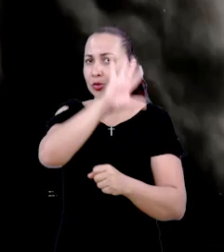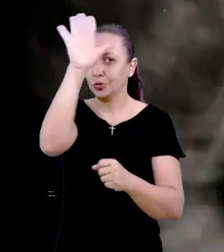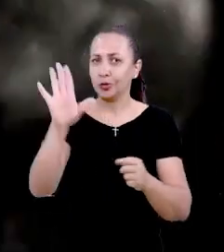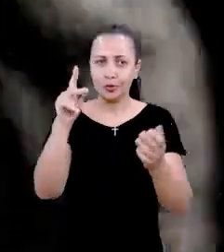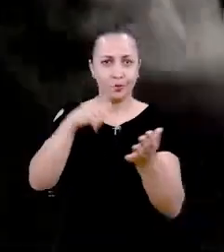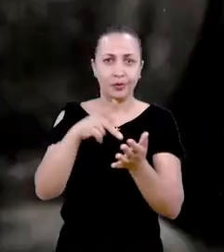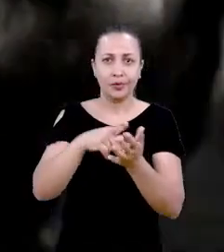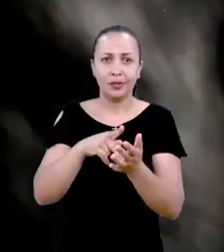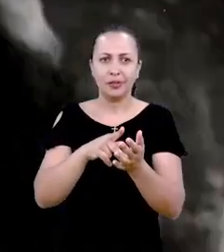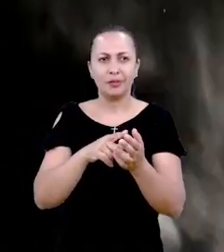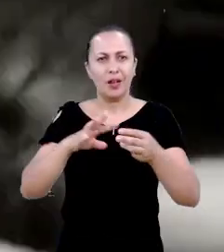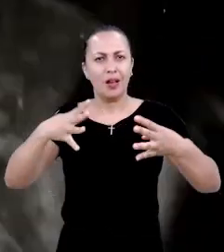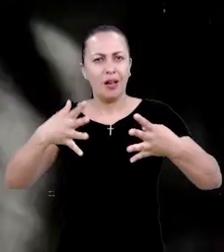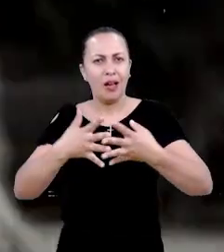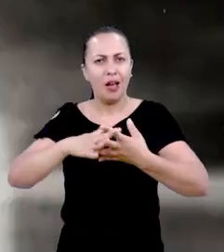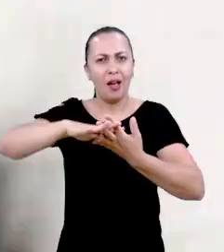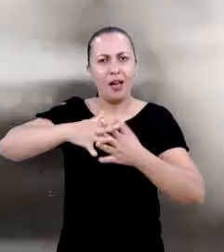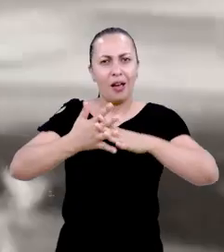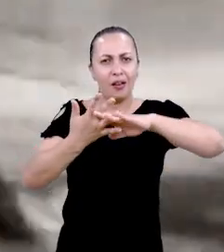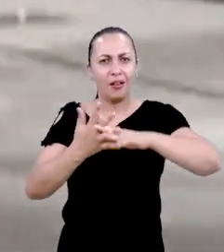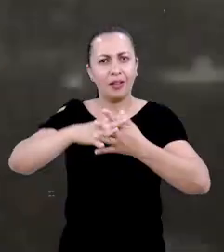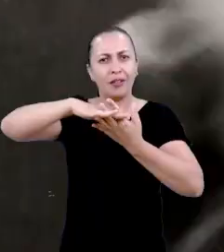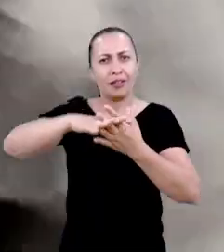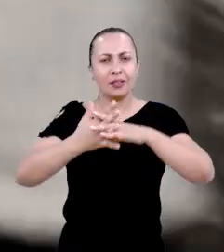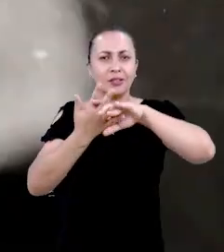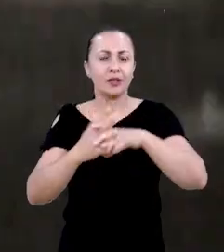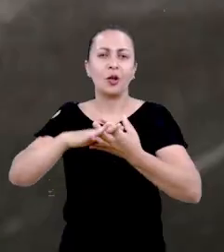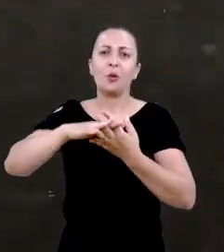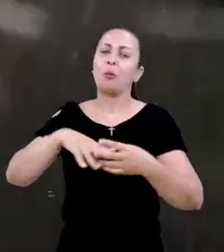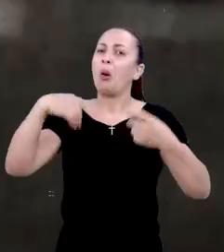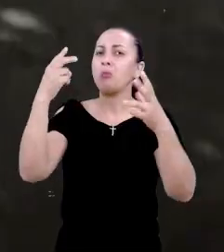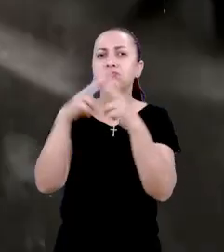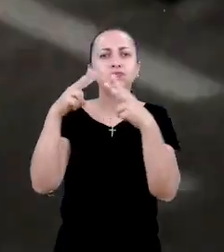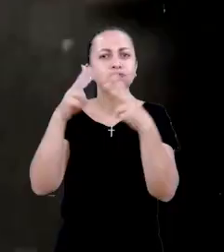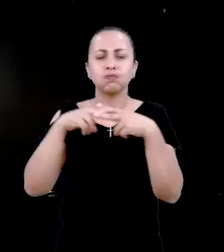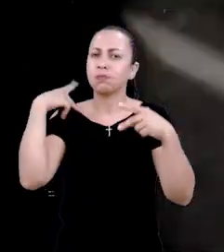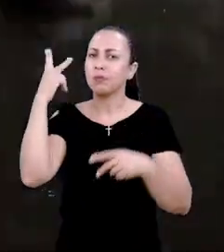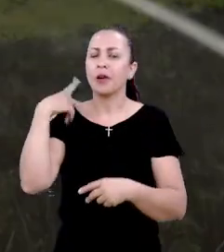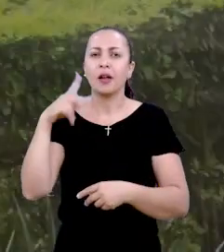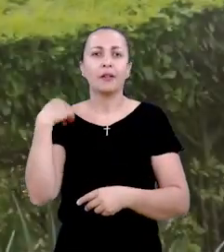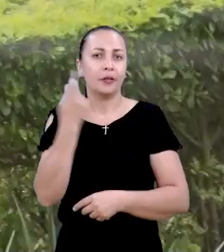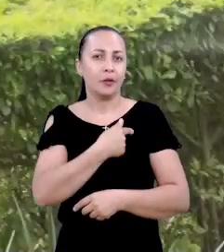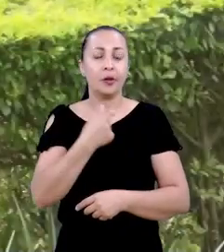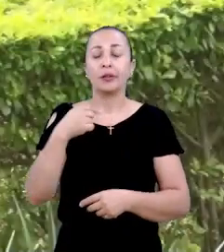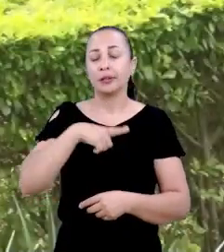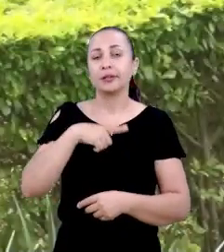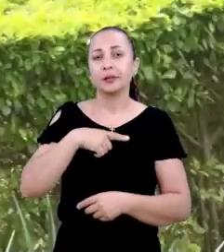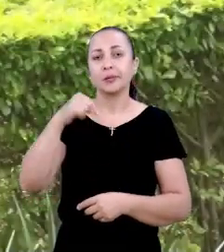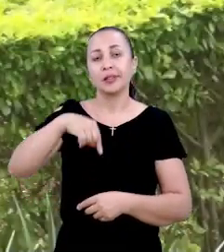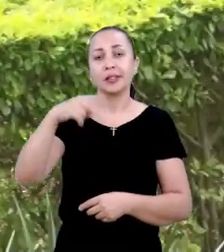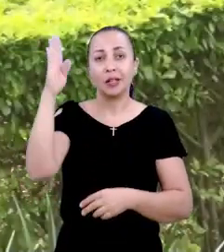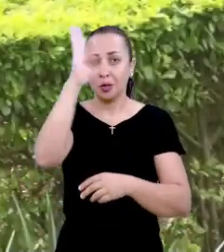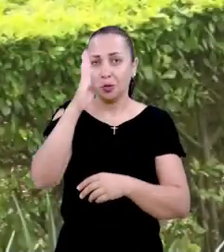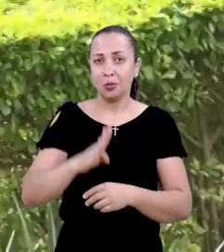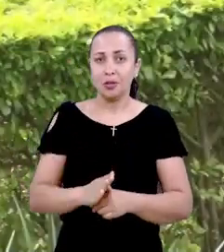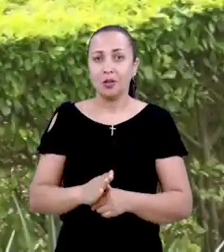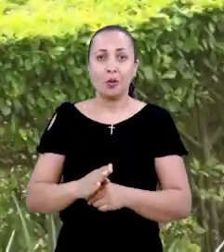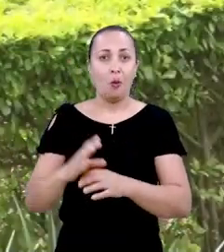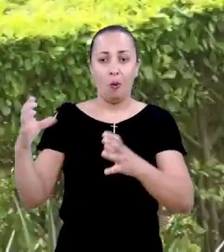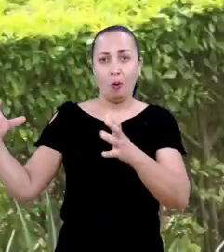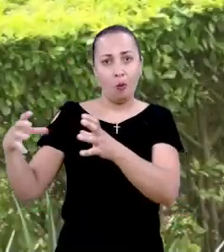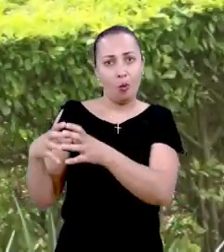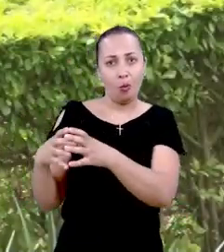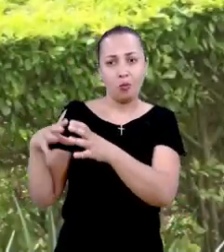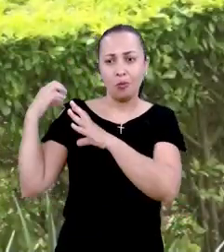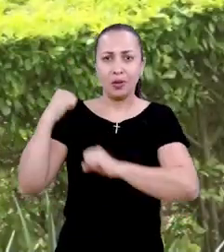nós temos no Brasil ainda as Forças Armadas que não reconheceram que houve golpe no Brasil, não reconhecem que houve tortura. Nós